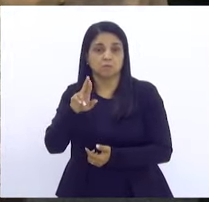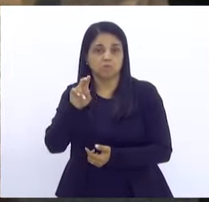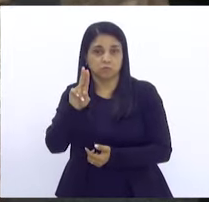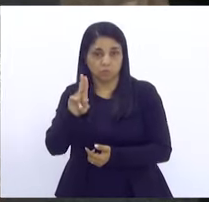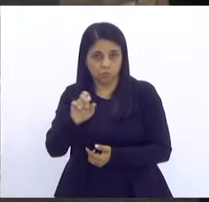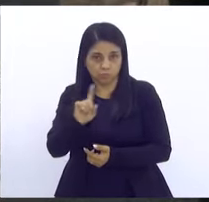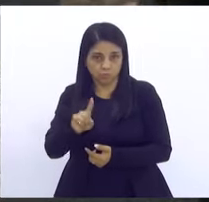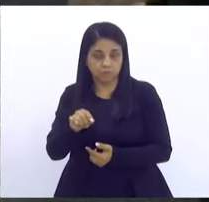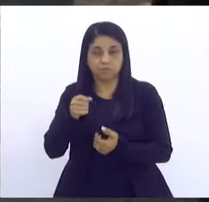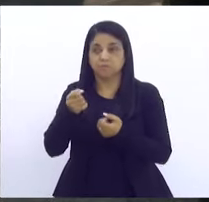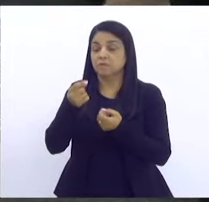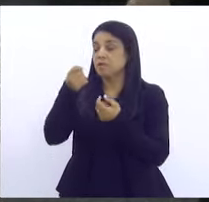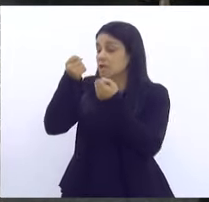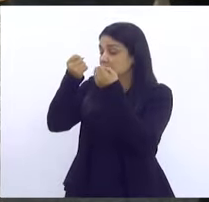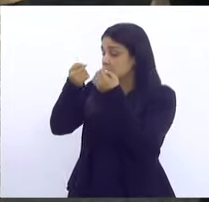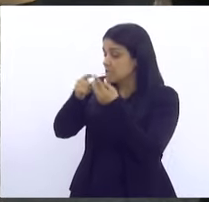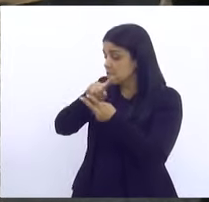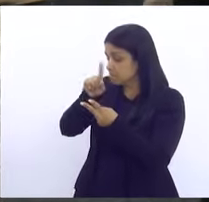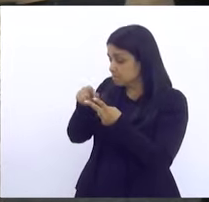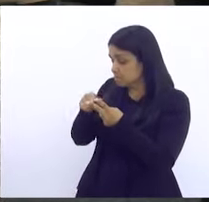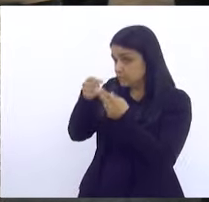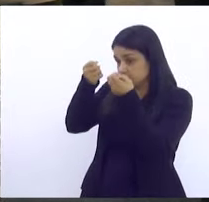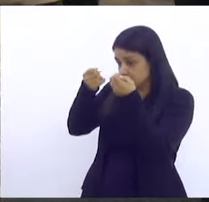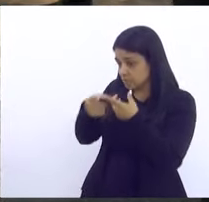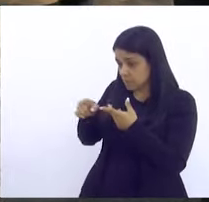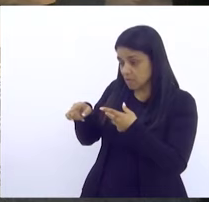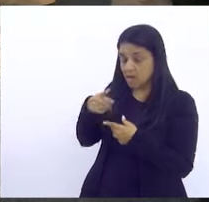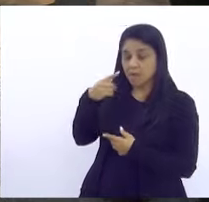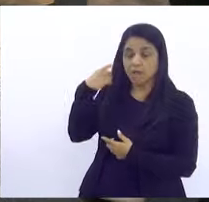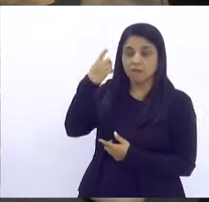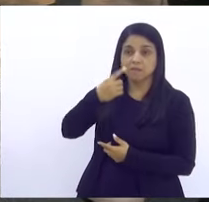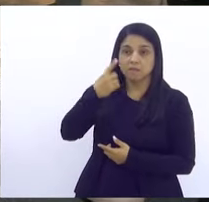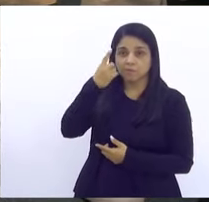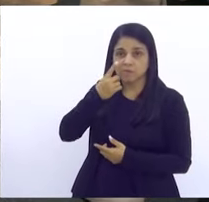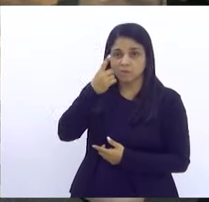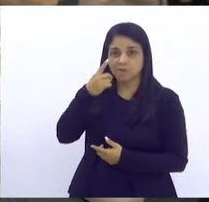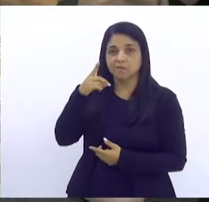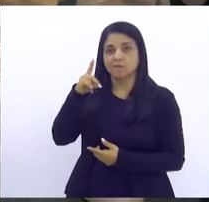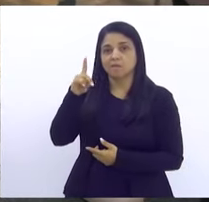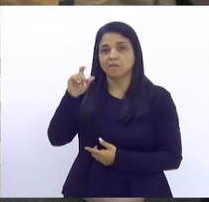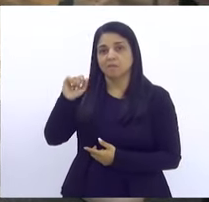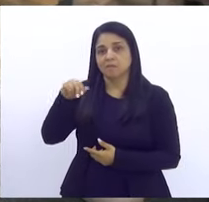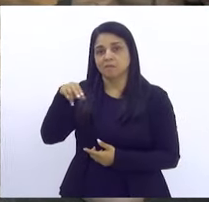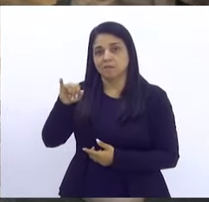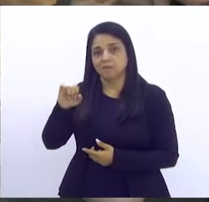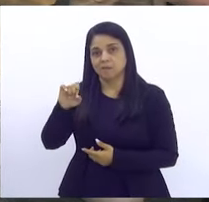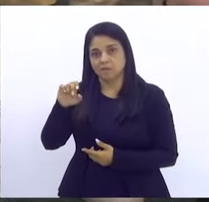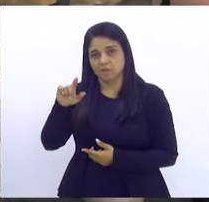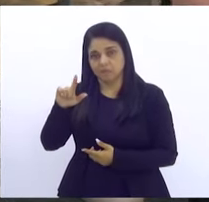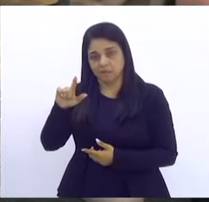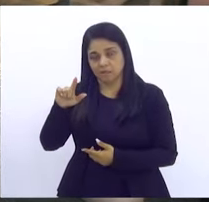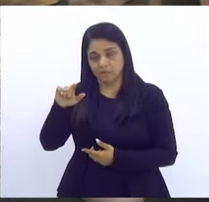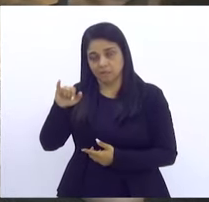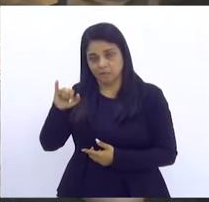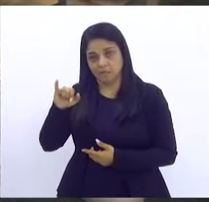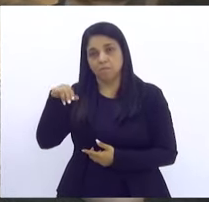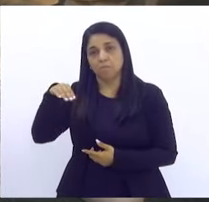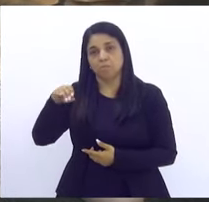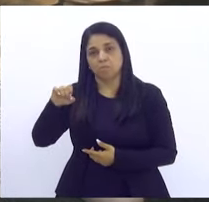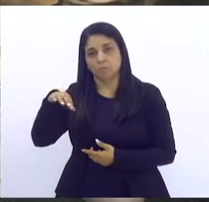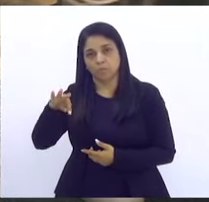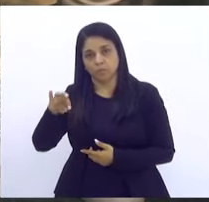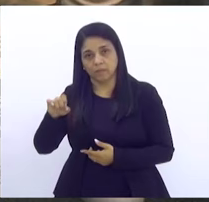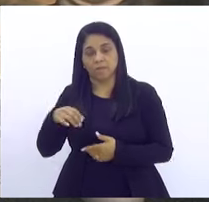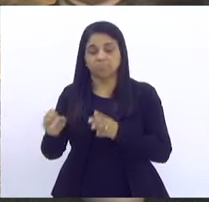deputada Dani Monteiro a complexidade da recriação da Secretaria de